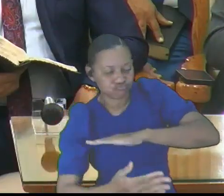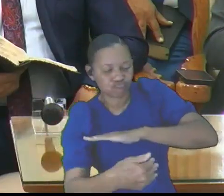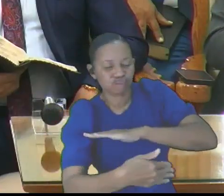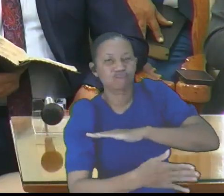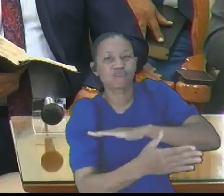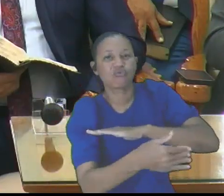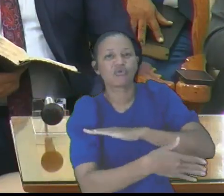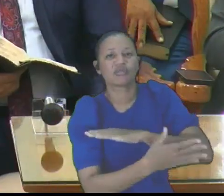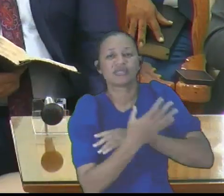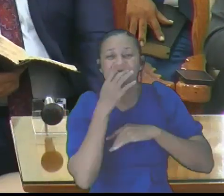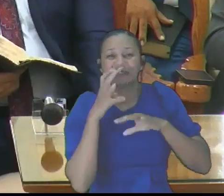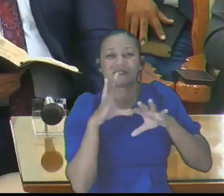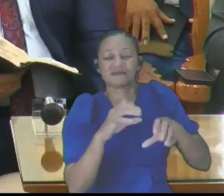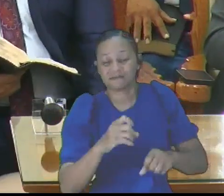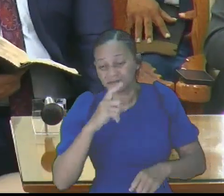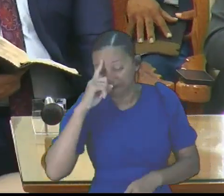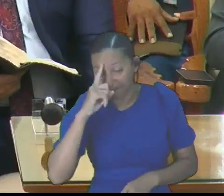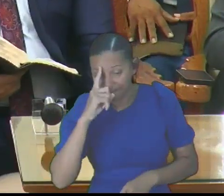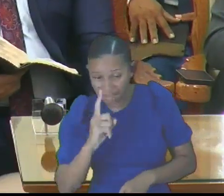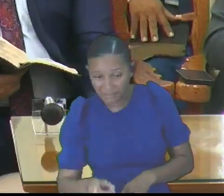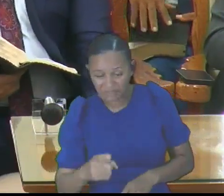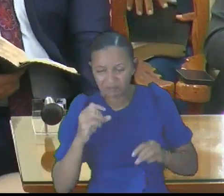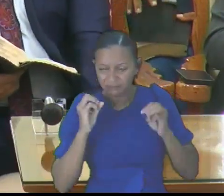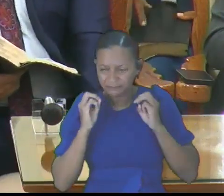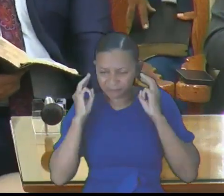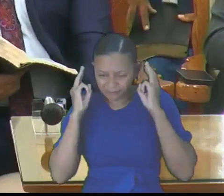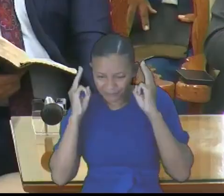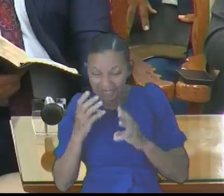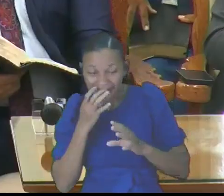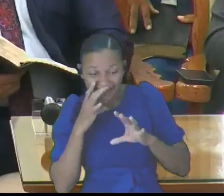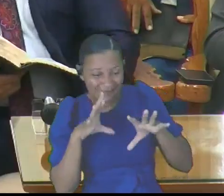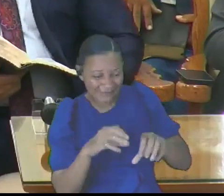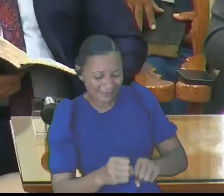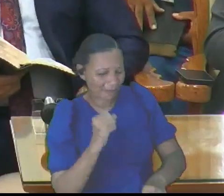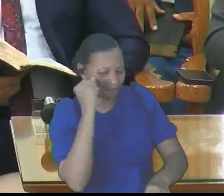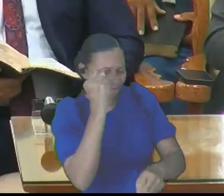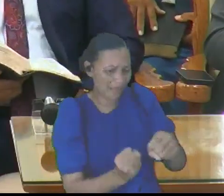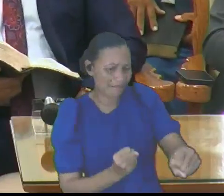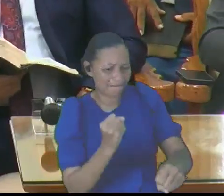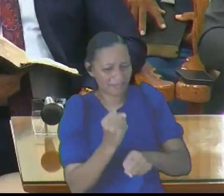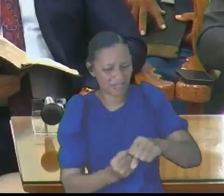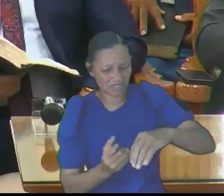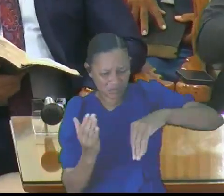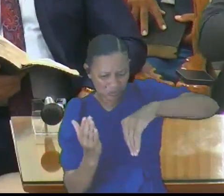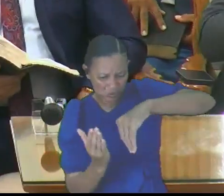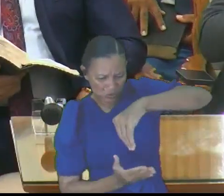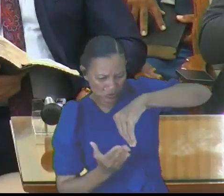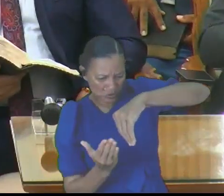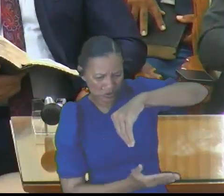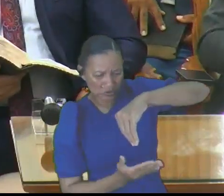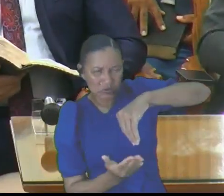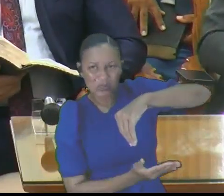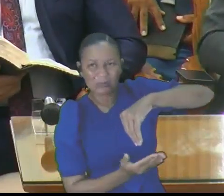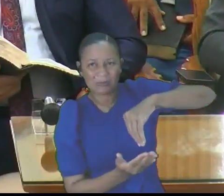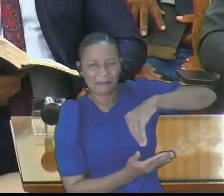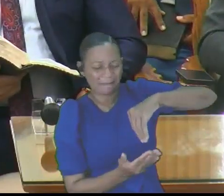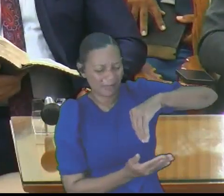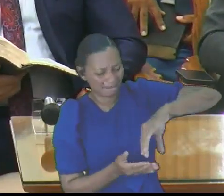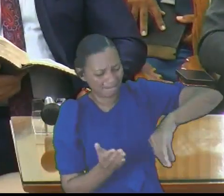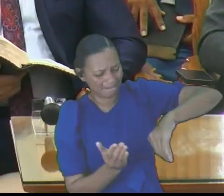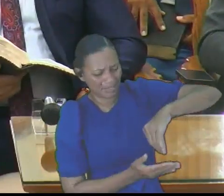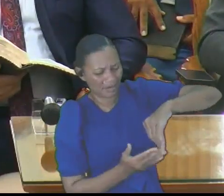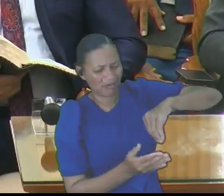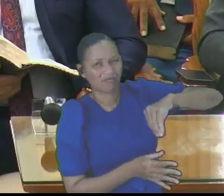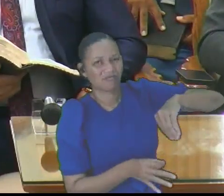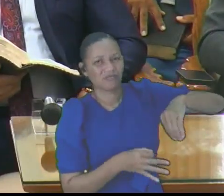Vermelho. Deus mandou que Moisés pegasse esses animais, abatesse e tirasse o couro. E